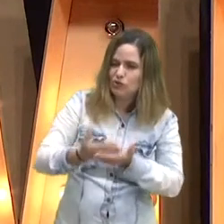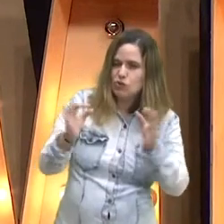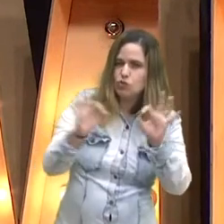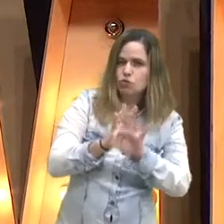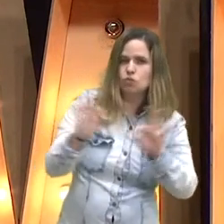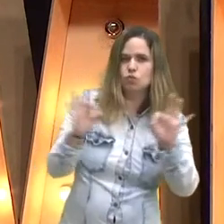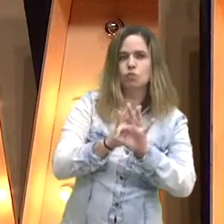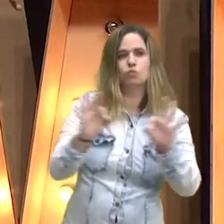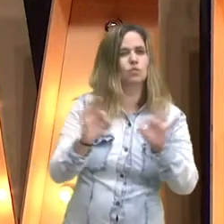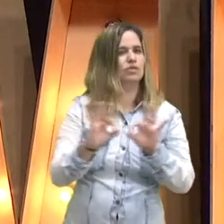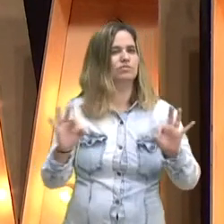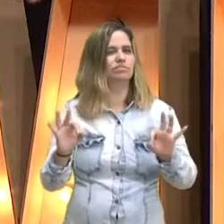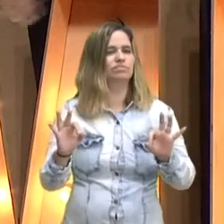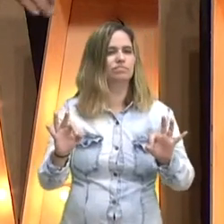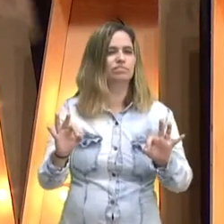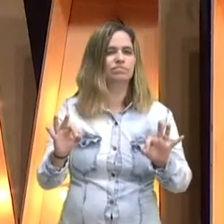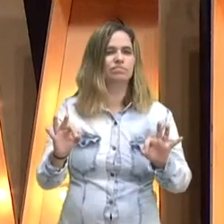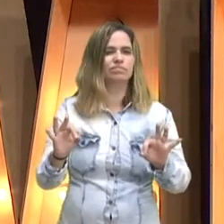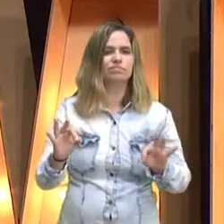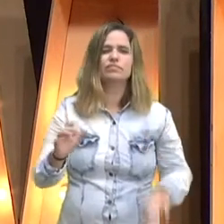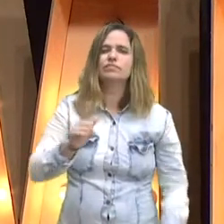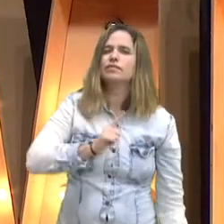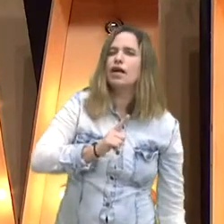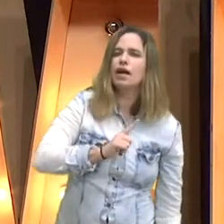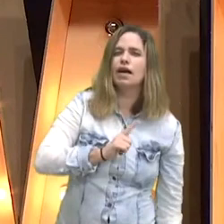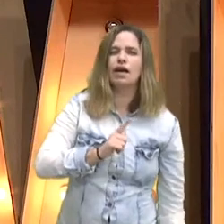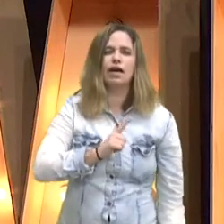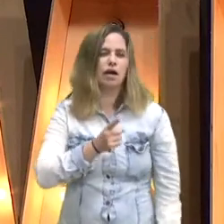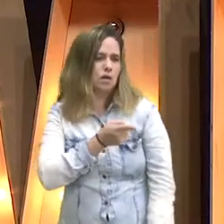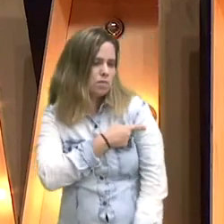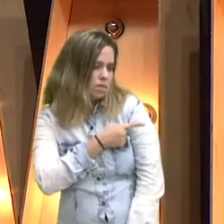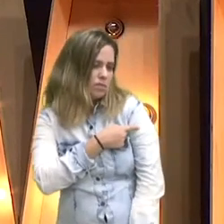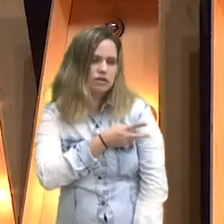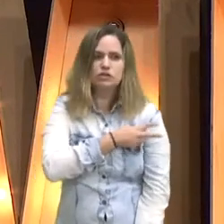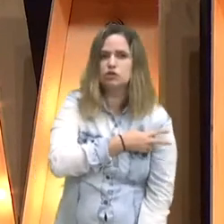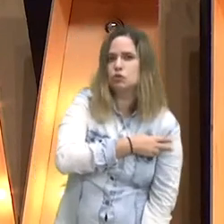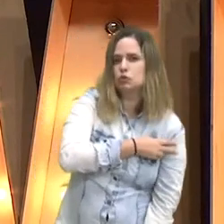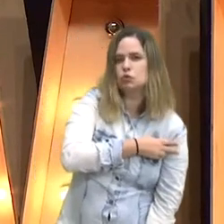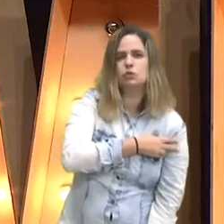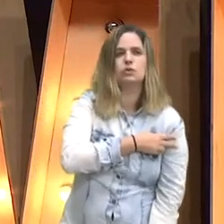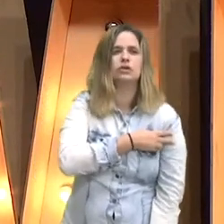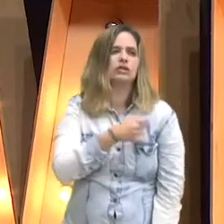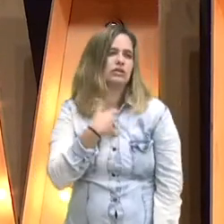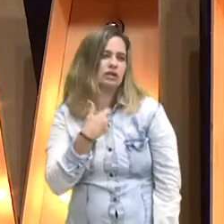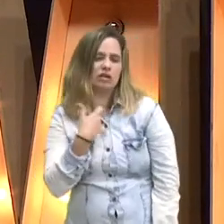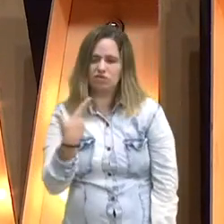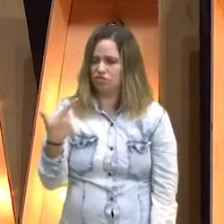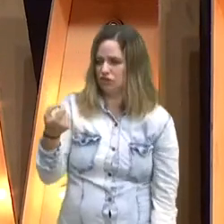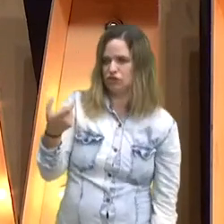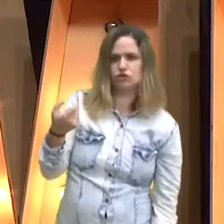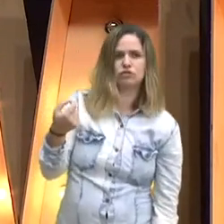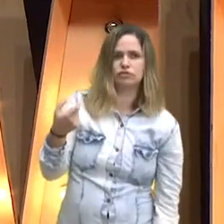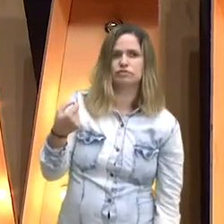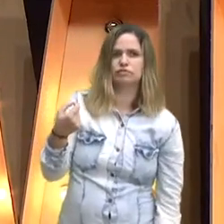primeiro o ensino fundamental, e já está com 20 anos, você fala assim: você ainda vai ser o maior empresário dessa cidade,